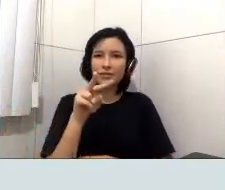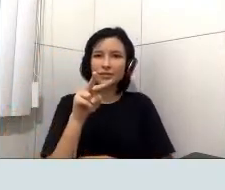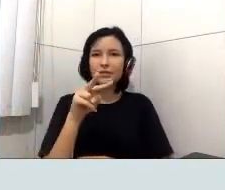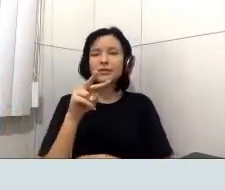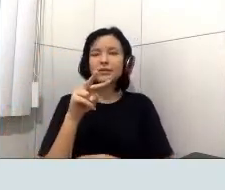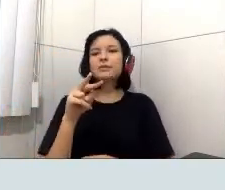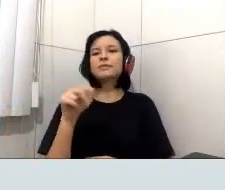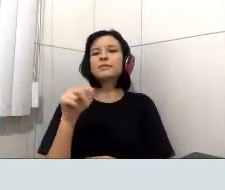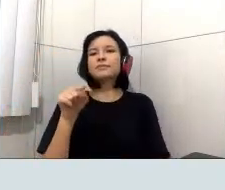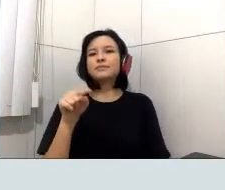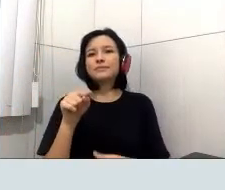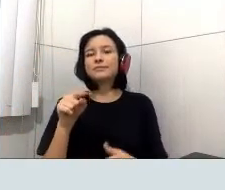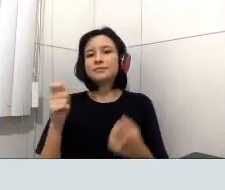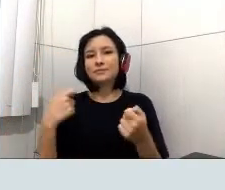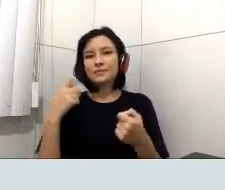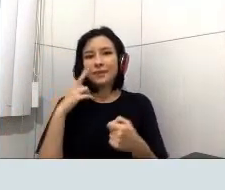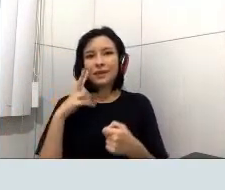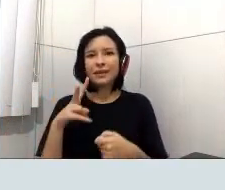justamente isso.